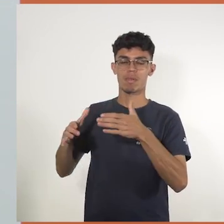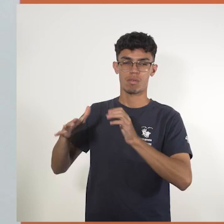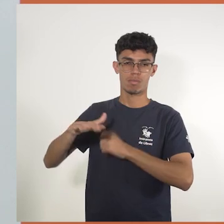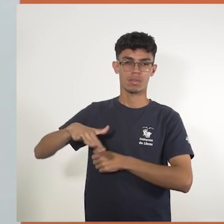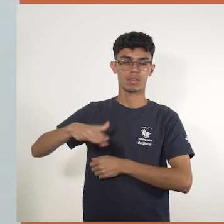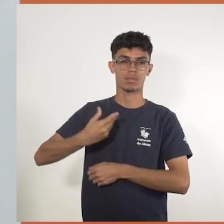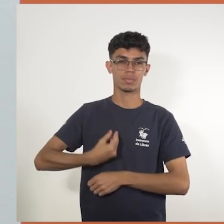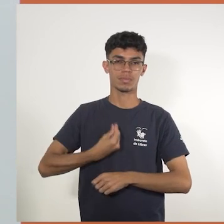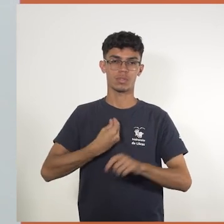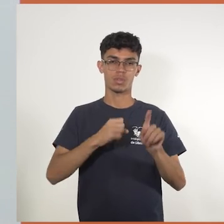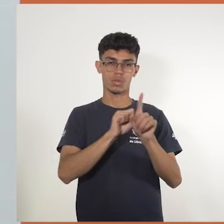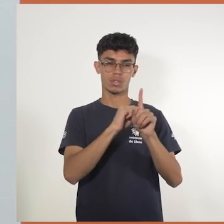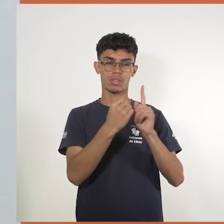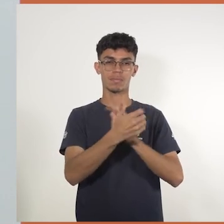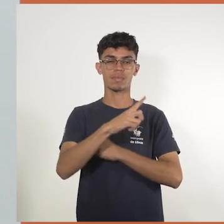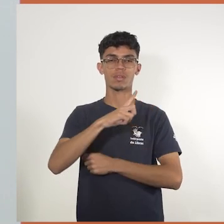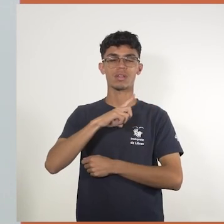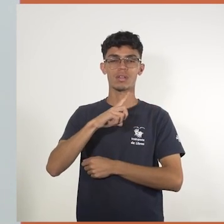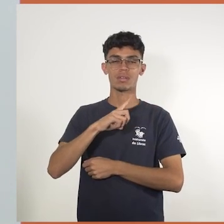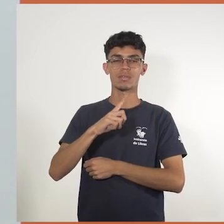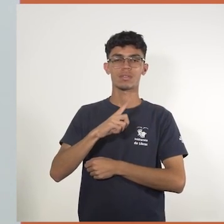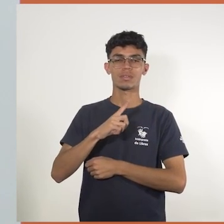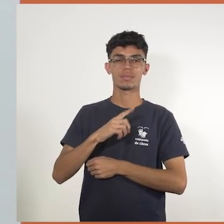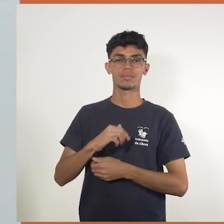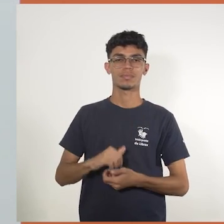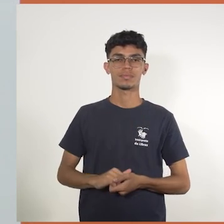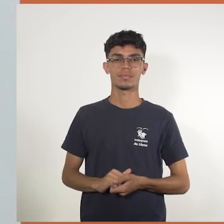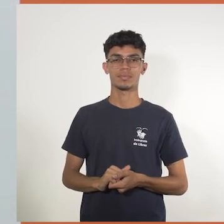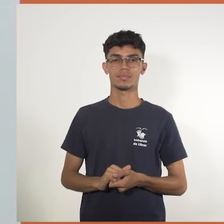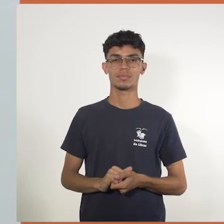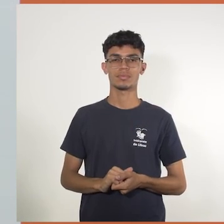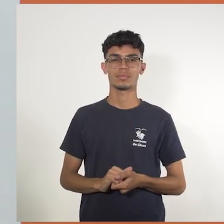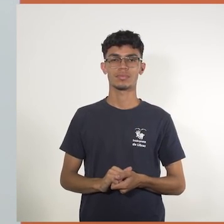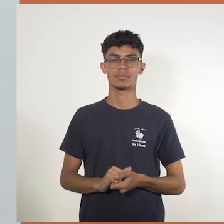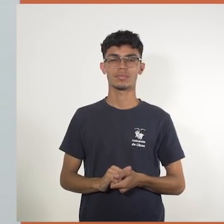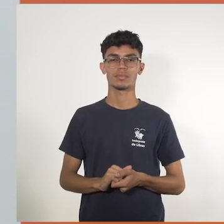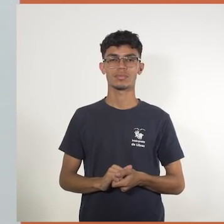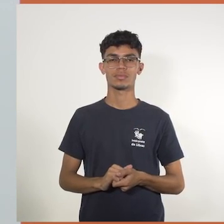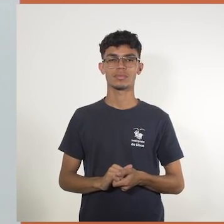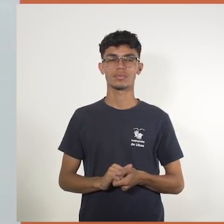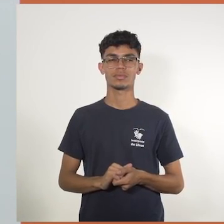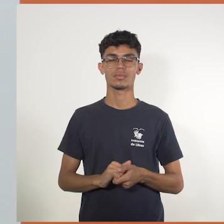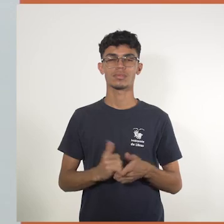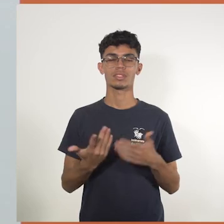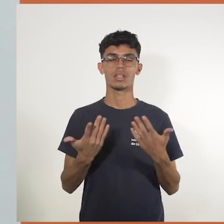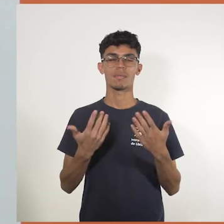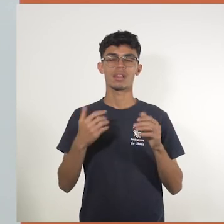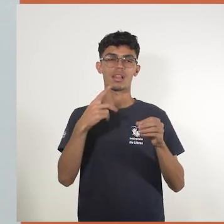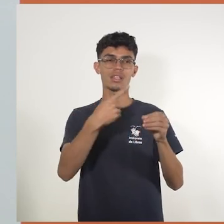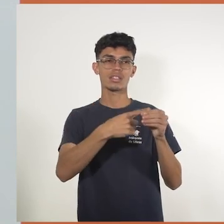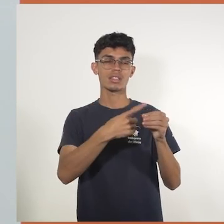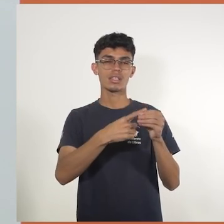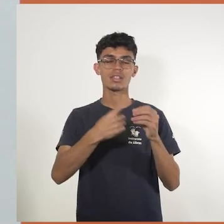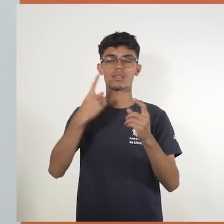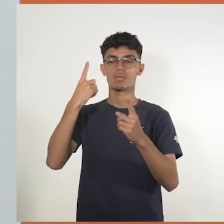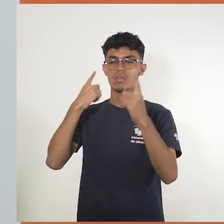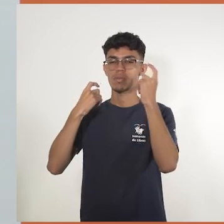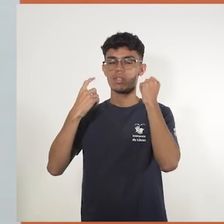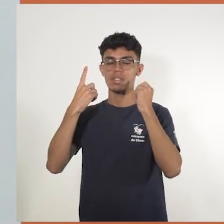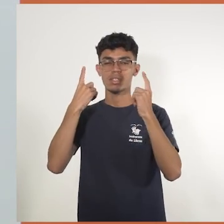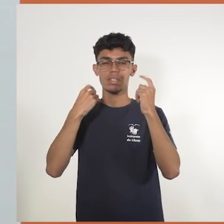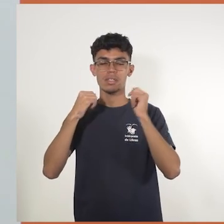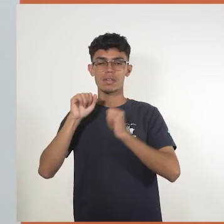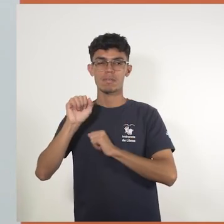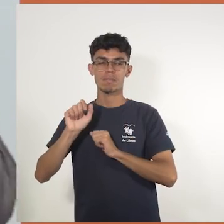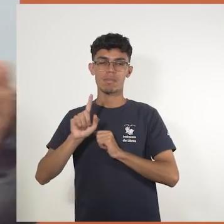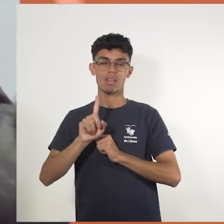sociedade que tiveram uma preocupação maior com a questão da restrição, quer dizer, circularam menos na cidade, ficaram menos expostos,